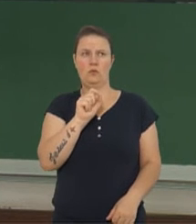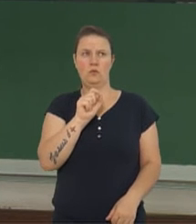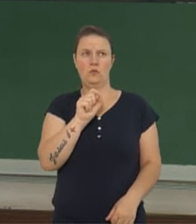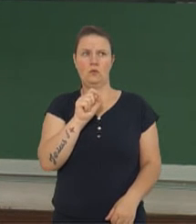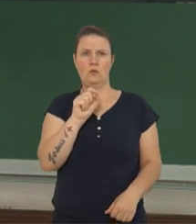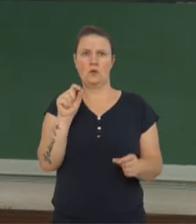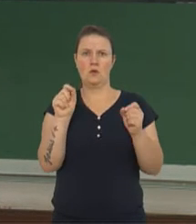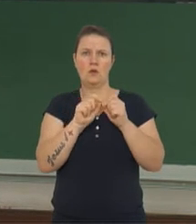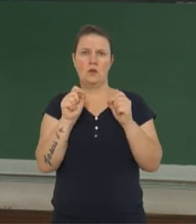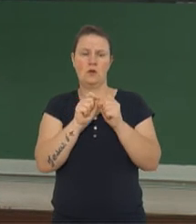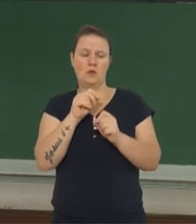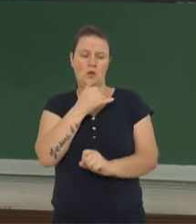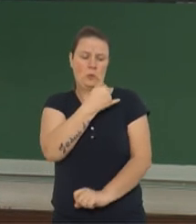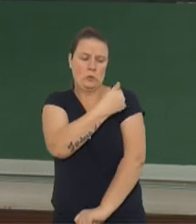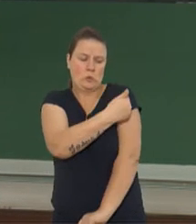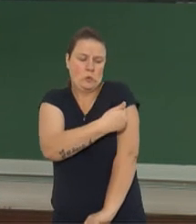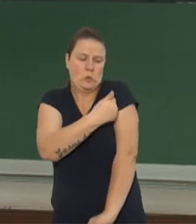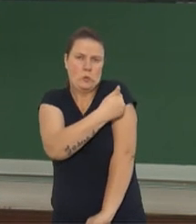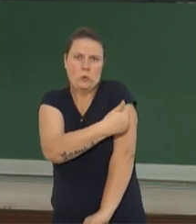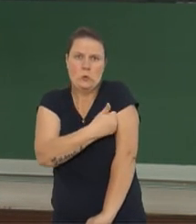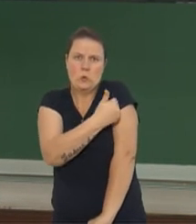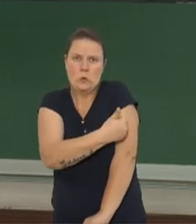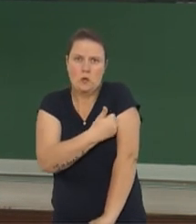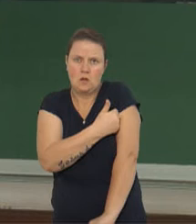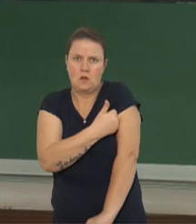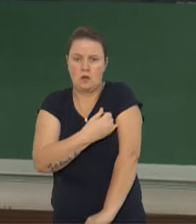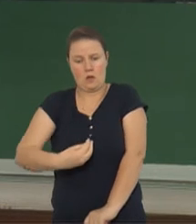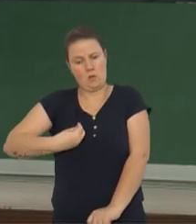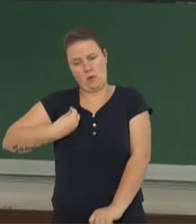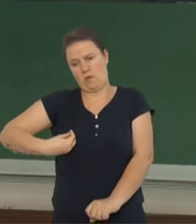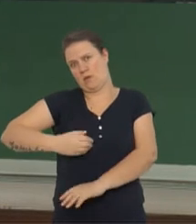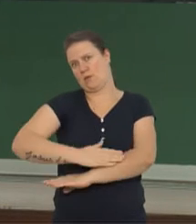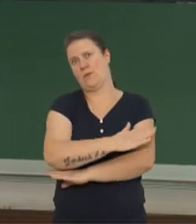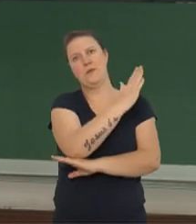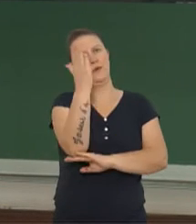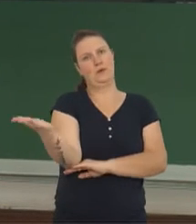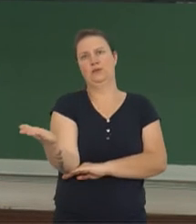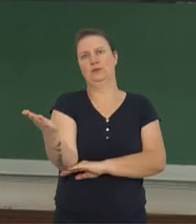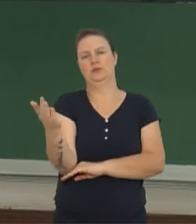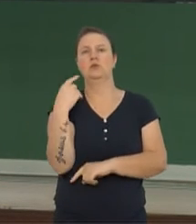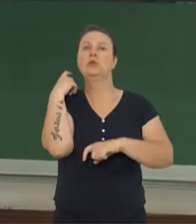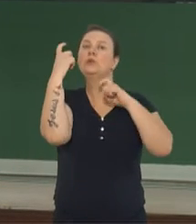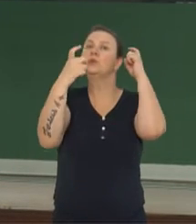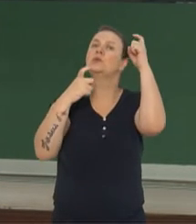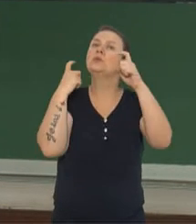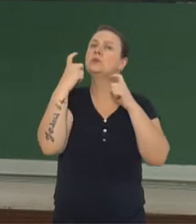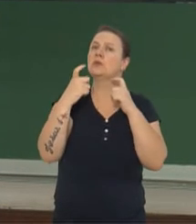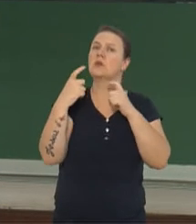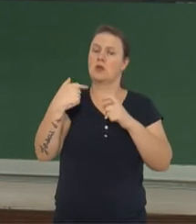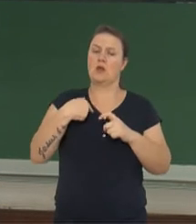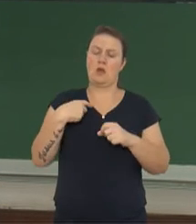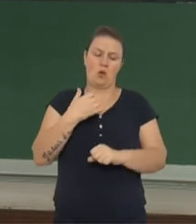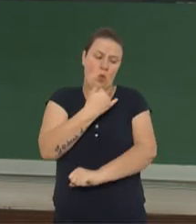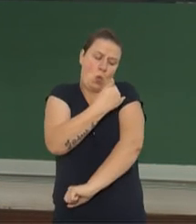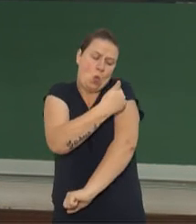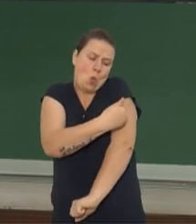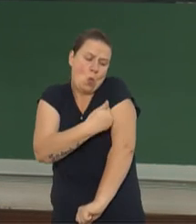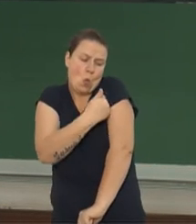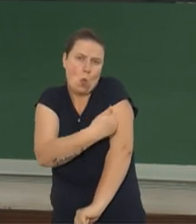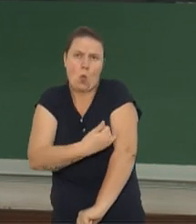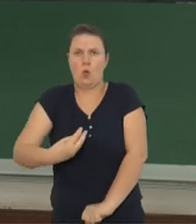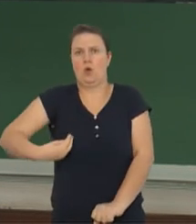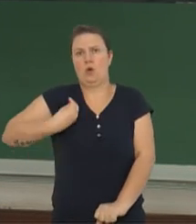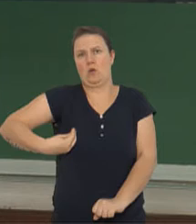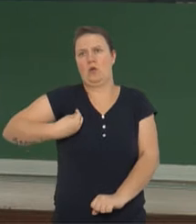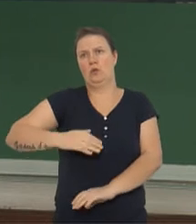Ela quer fazer uma tatuagem. Vocês sabem que a tatuagem é para a vida toda. Olha que interessante a preocupação dela. Eu vou fazer uma tatuagem para a vida toda,